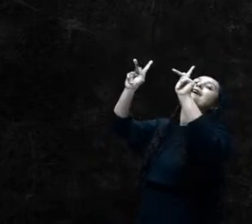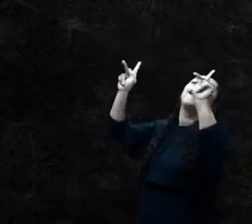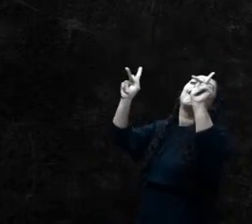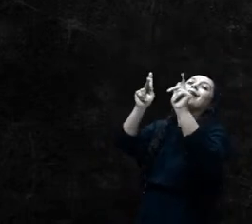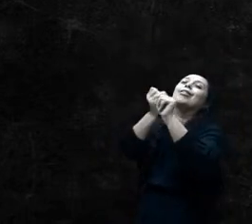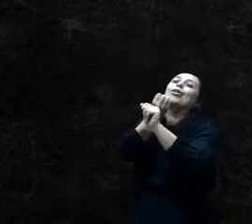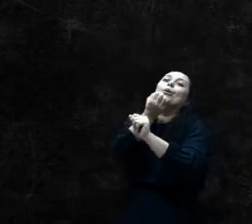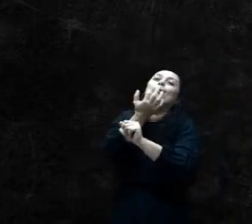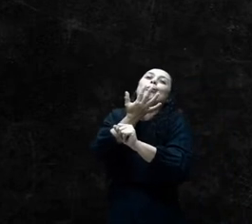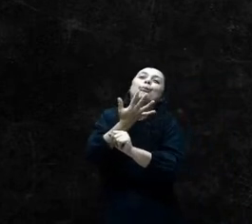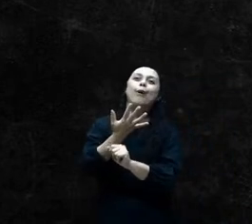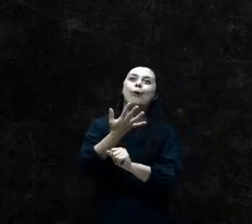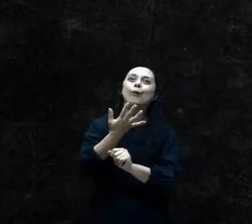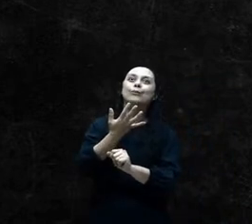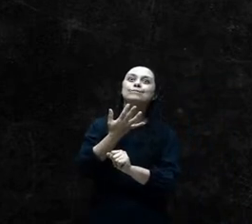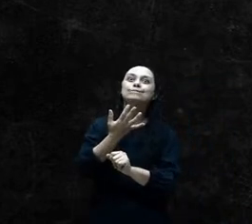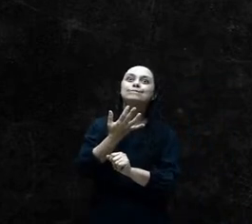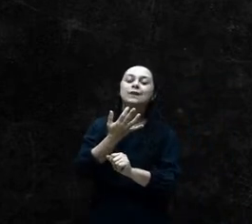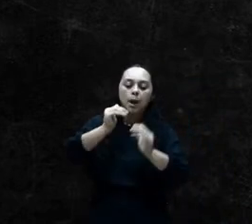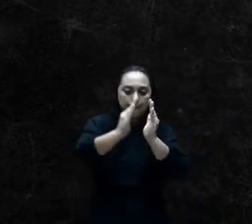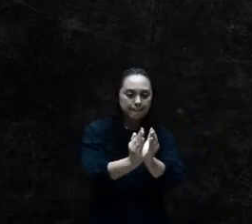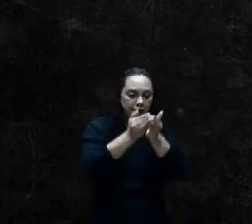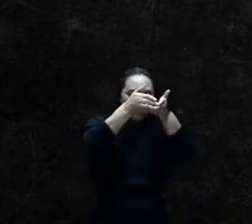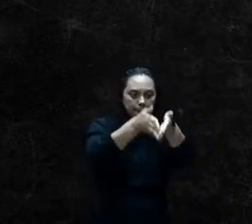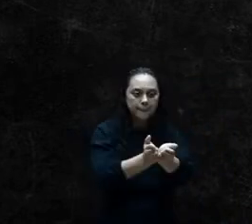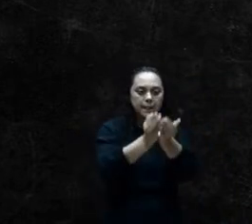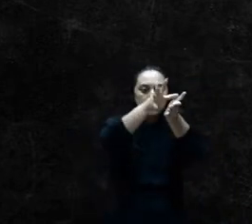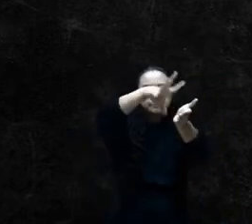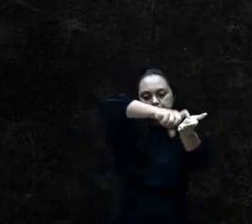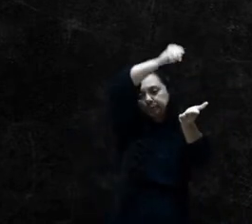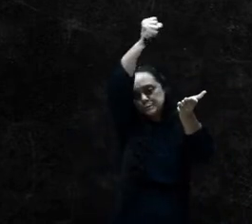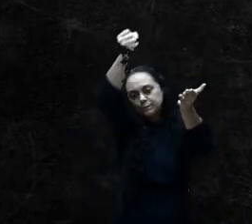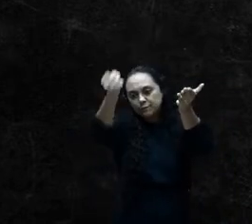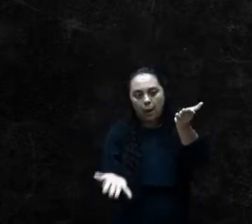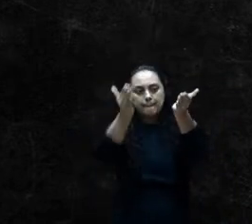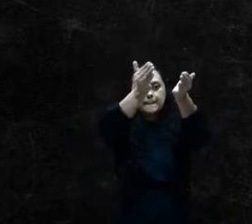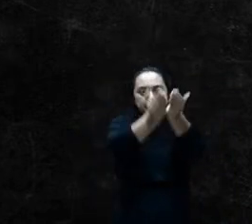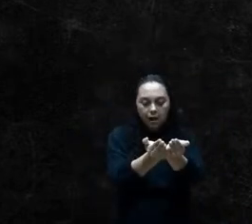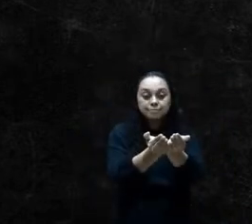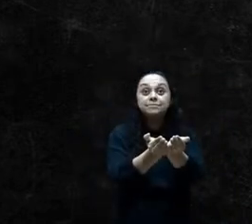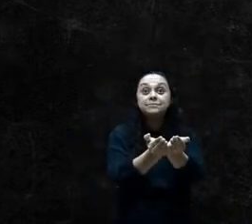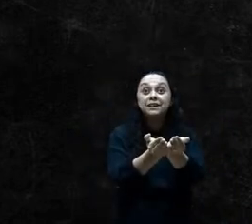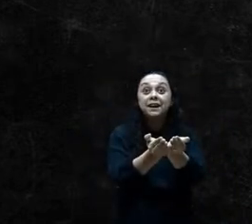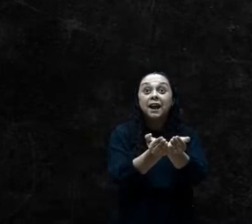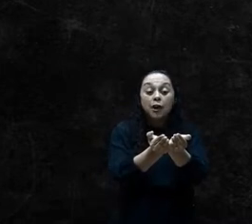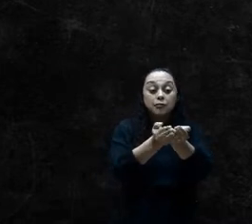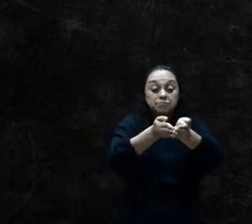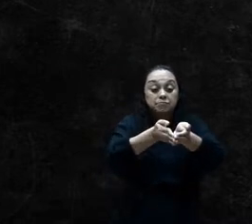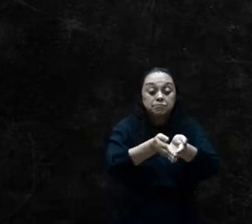desejavam levantaram A Âncora e foram costando mais para perto da